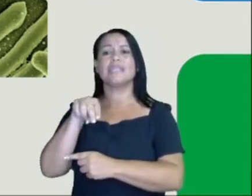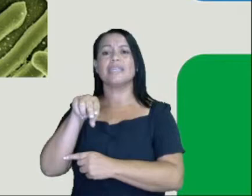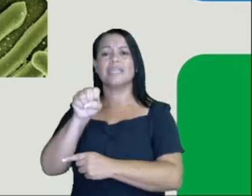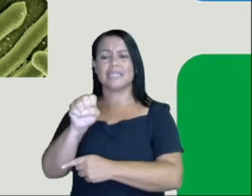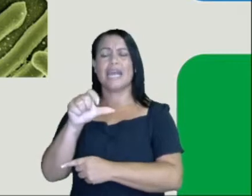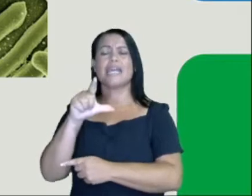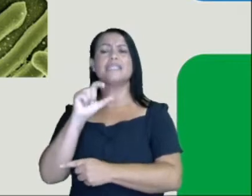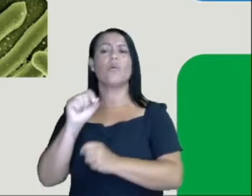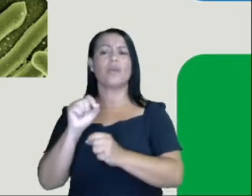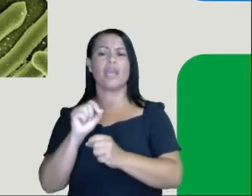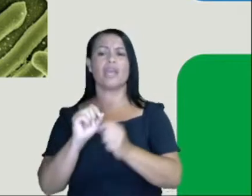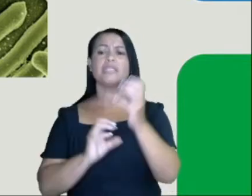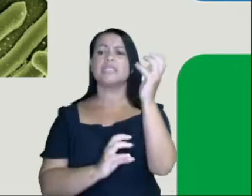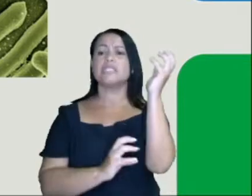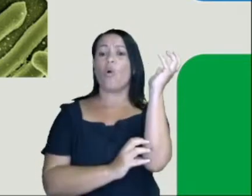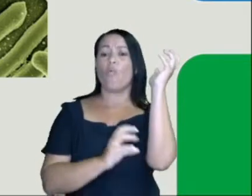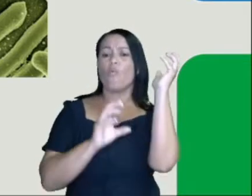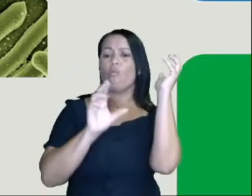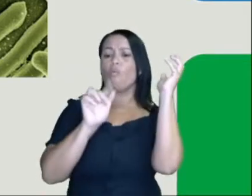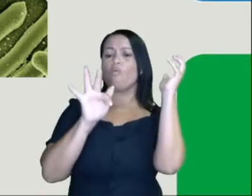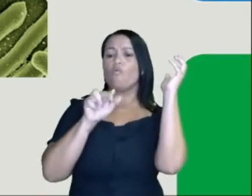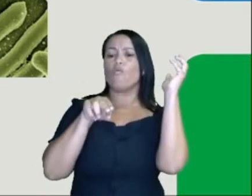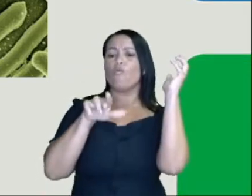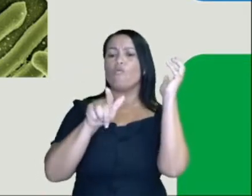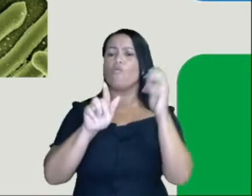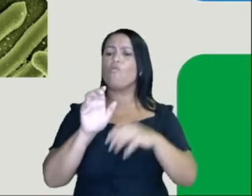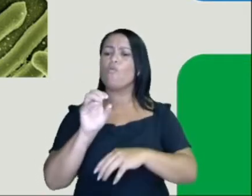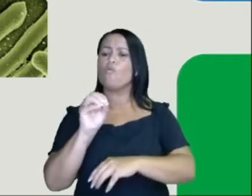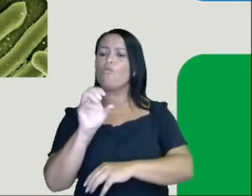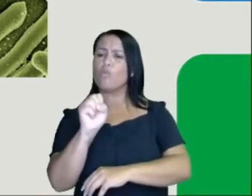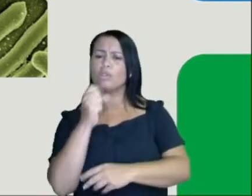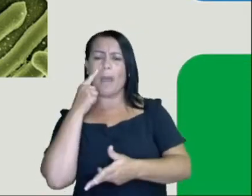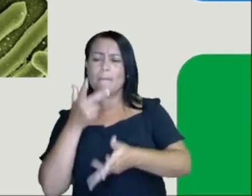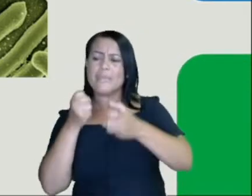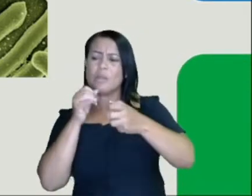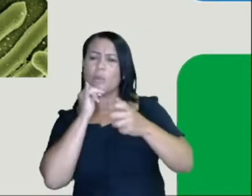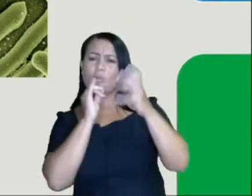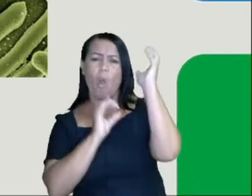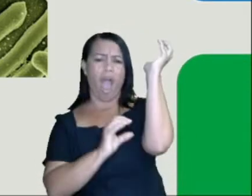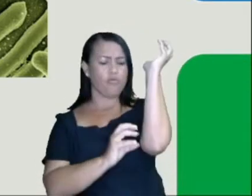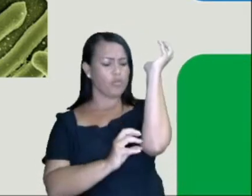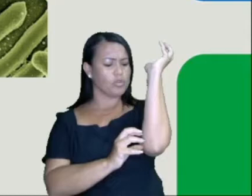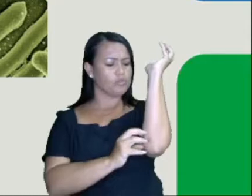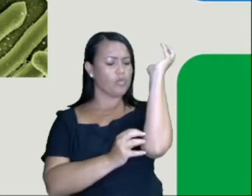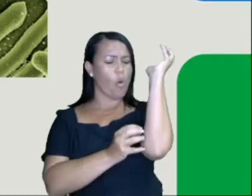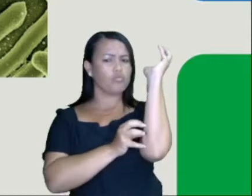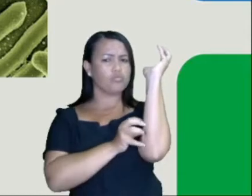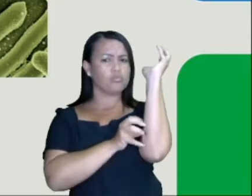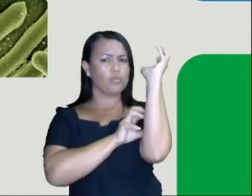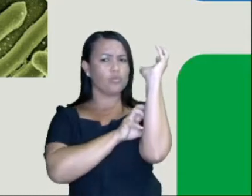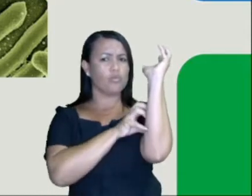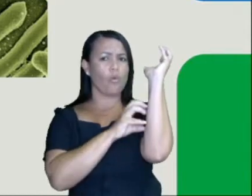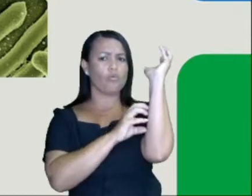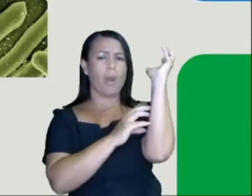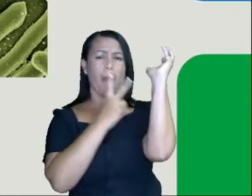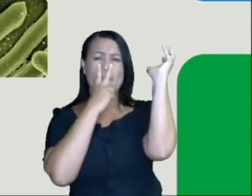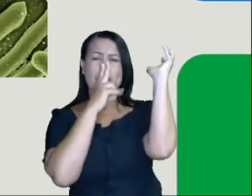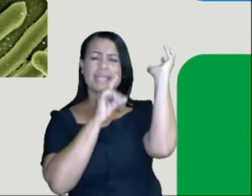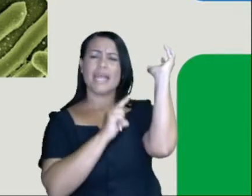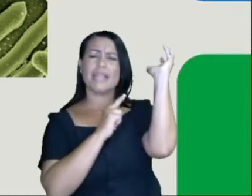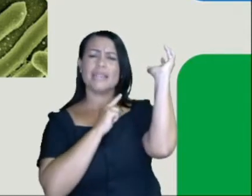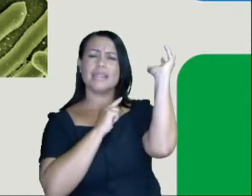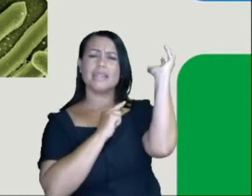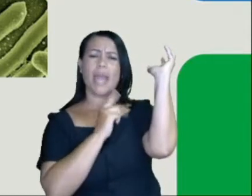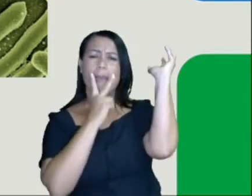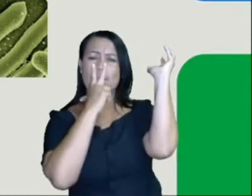São fungos mais cianobactérias. Você já percebeu no tronco de árvores que existem umas manchinhas